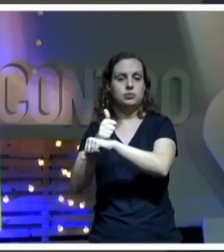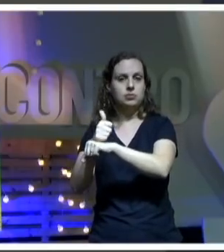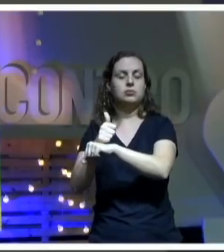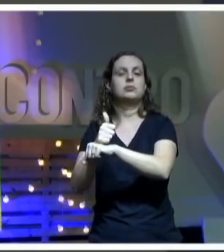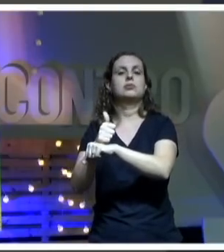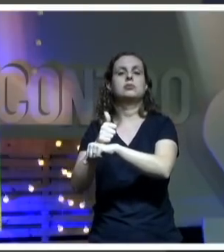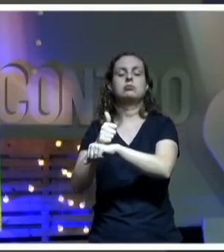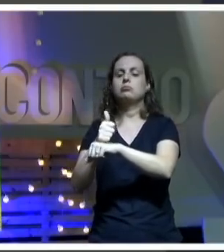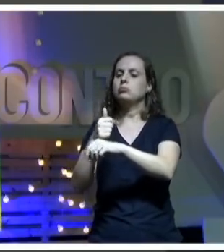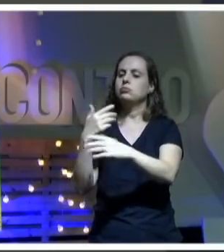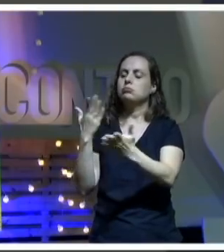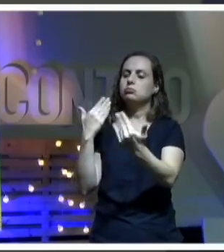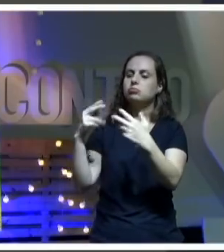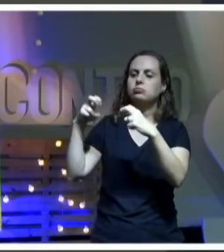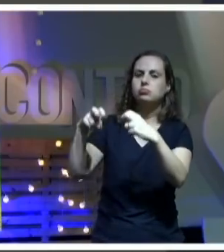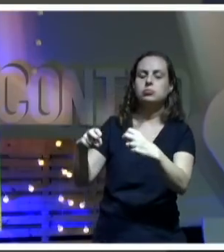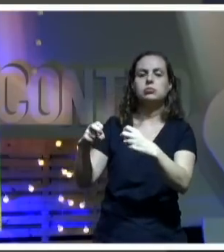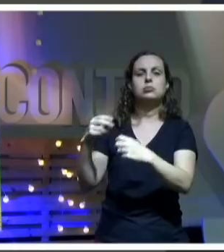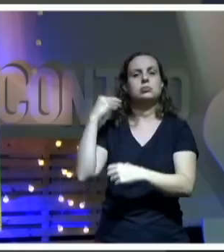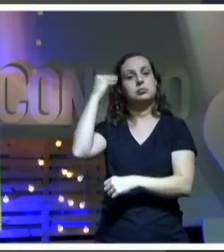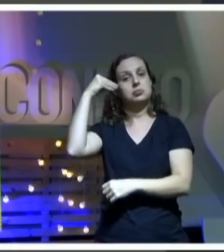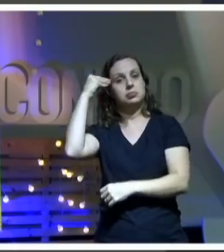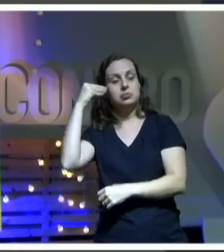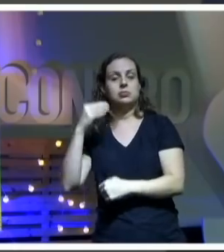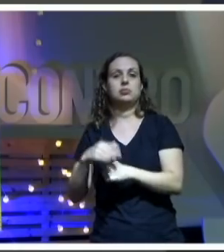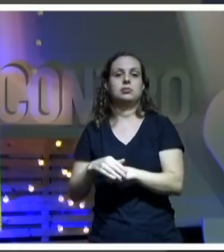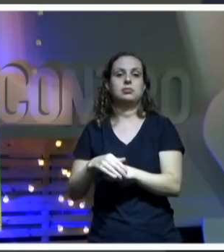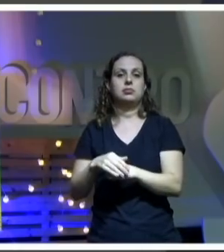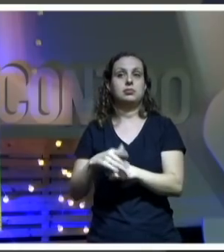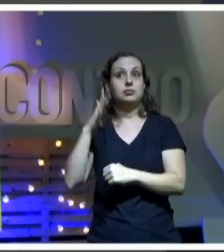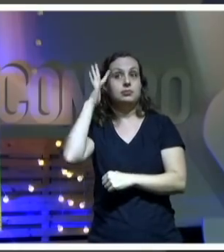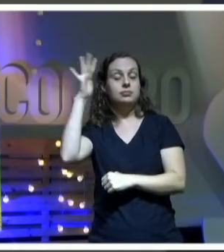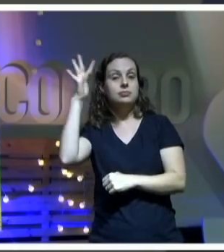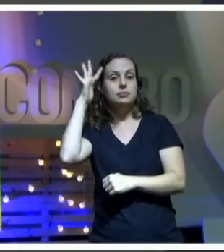bico tipos que atrai freudiano